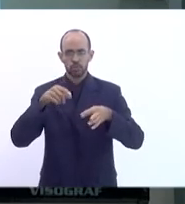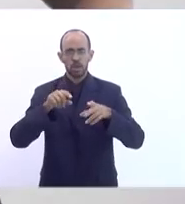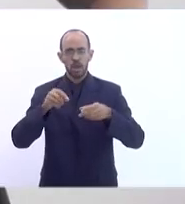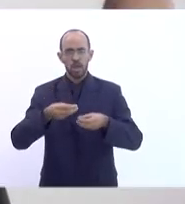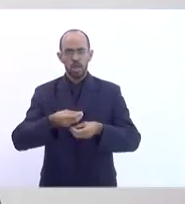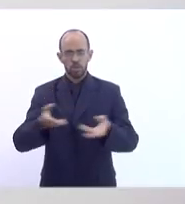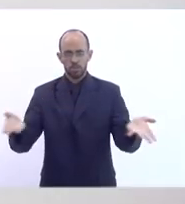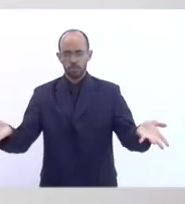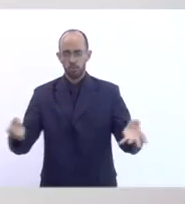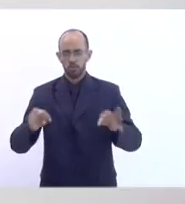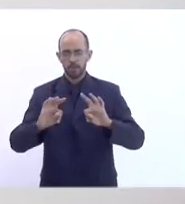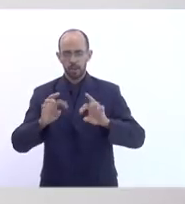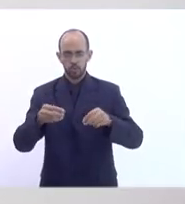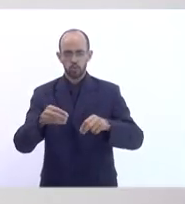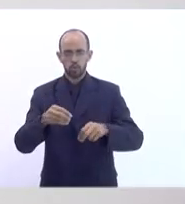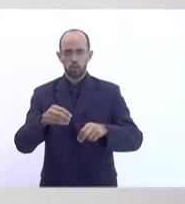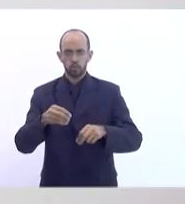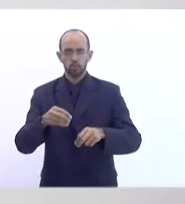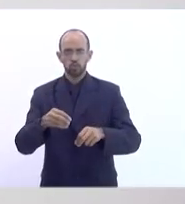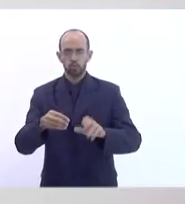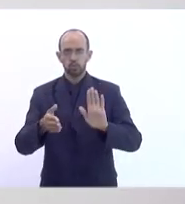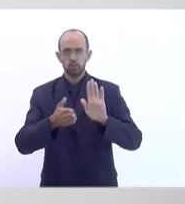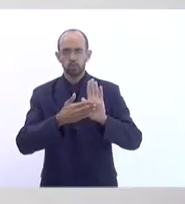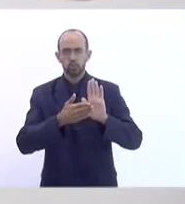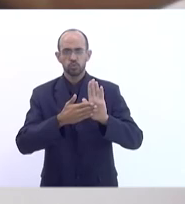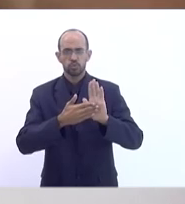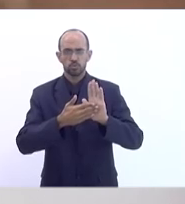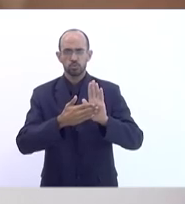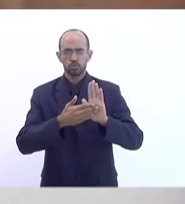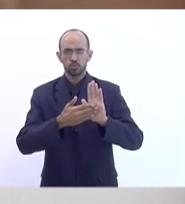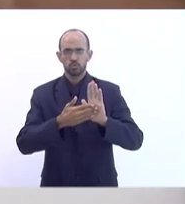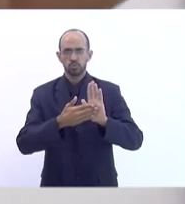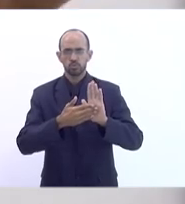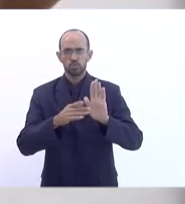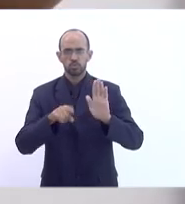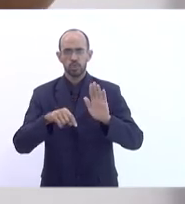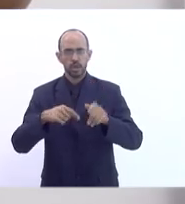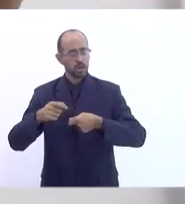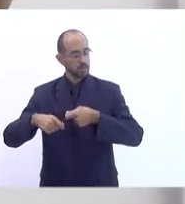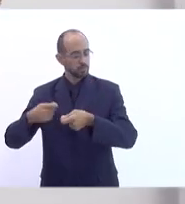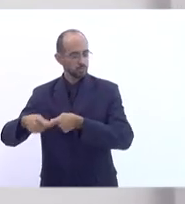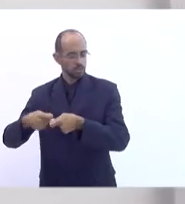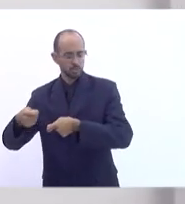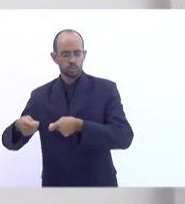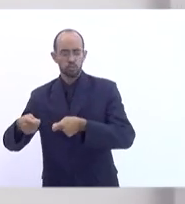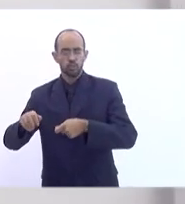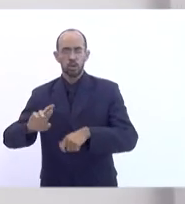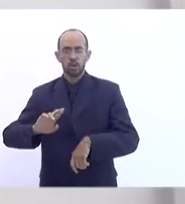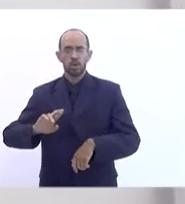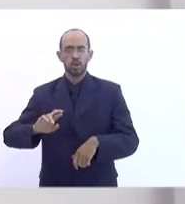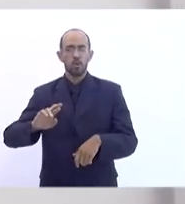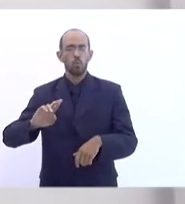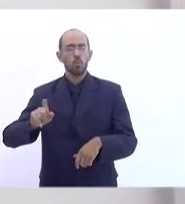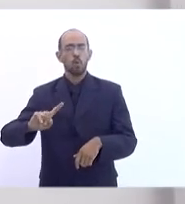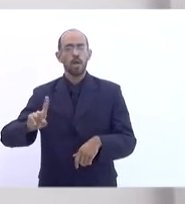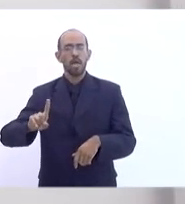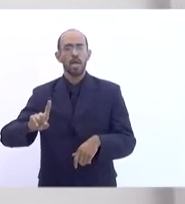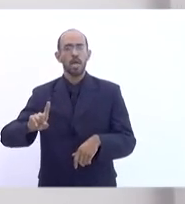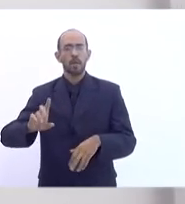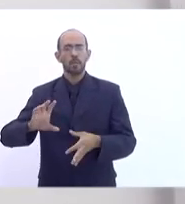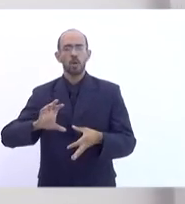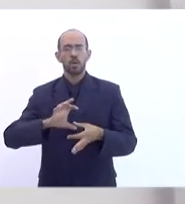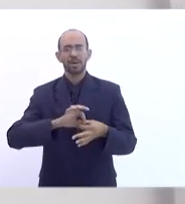os candidatos quando você fala isso é na Esfera administrativa não tem qualquer tipo de